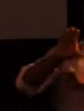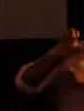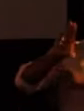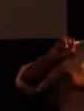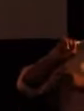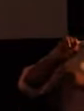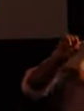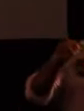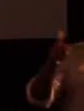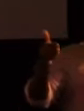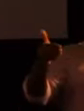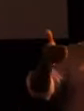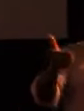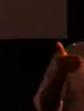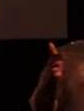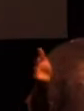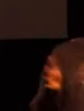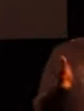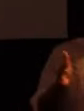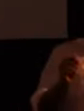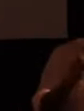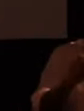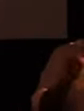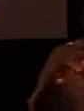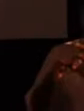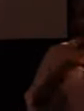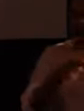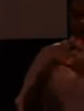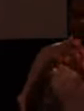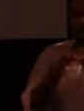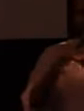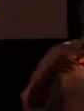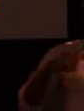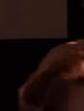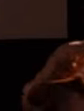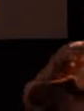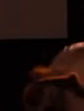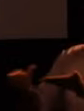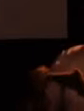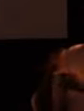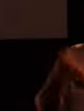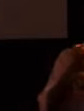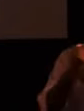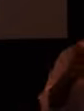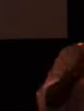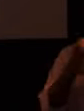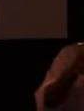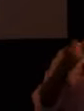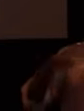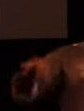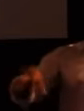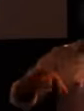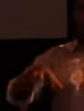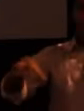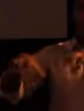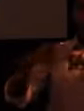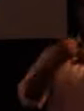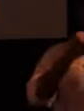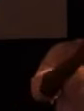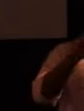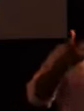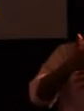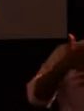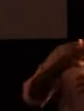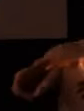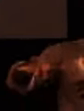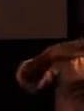parâmetros para regular exatamente a relação entre espaços vazios e espaços construídos na cidade. E aí, quando a gente traz um conjunto